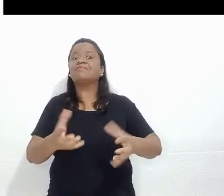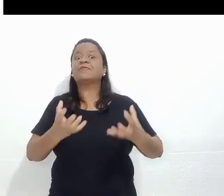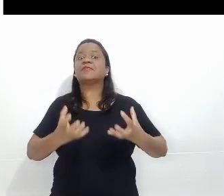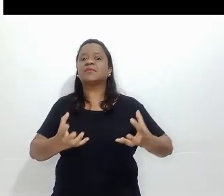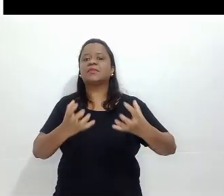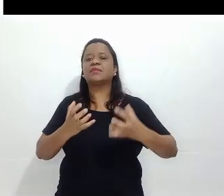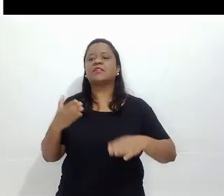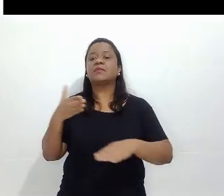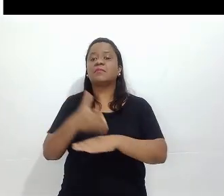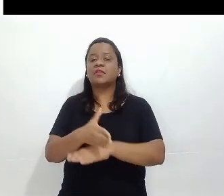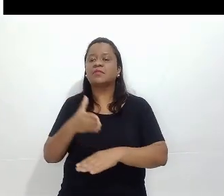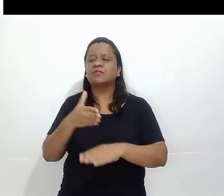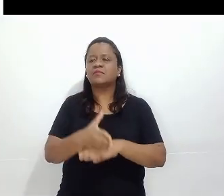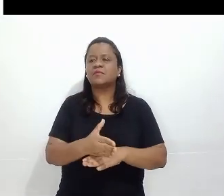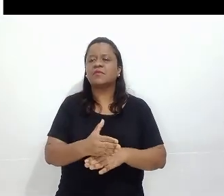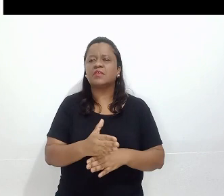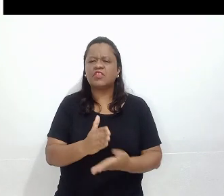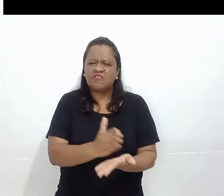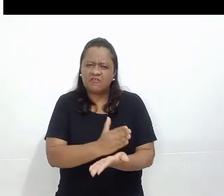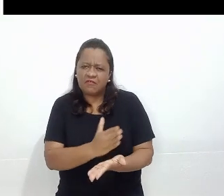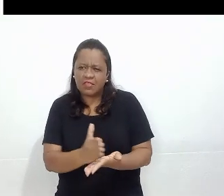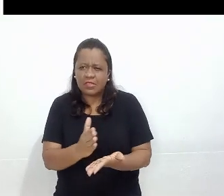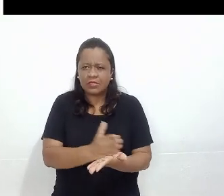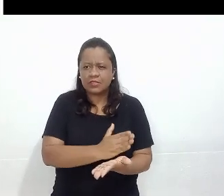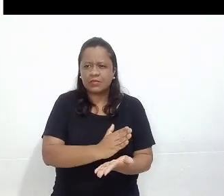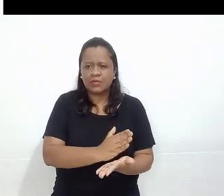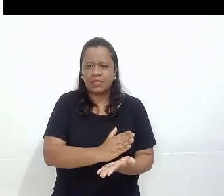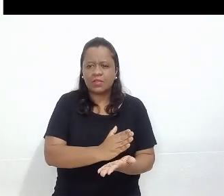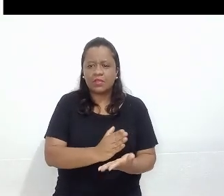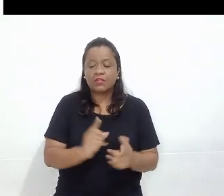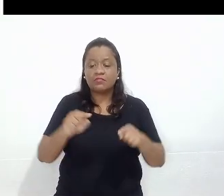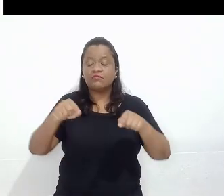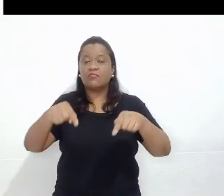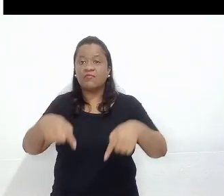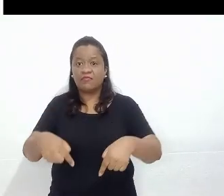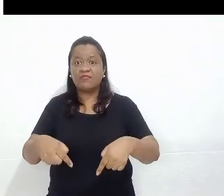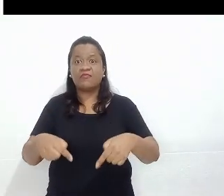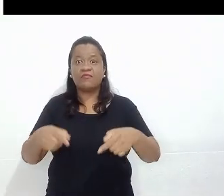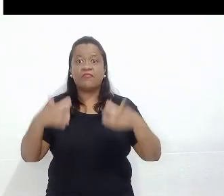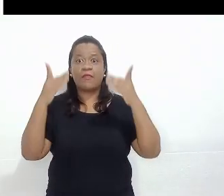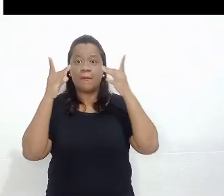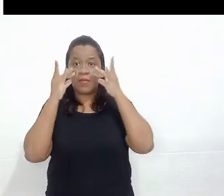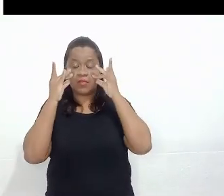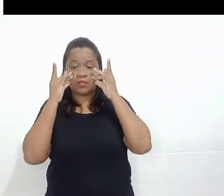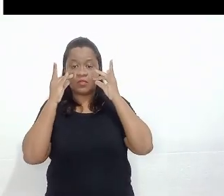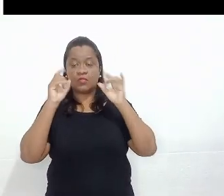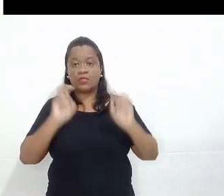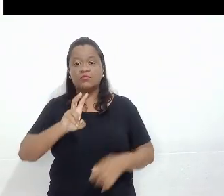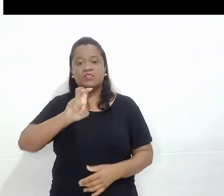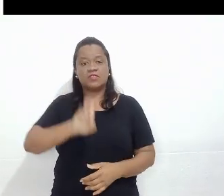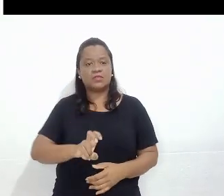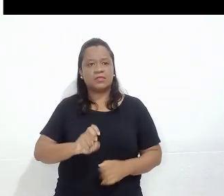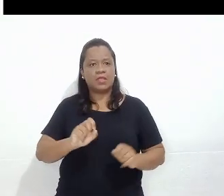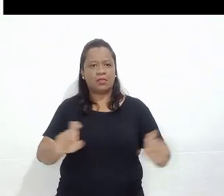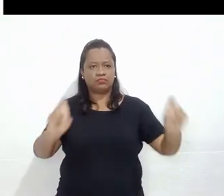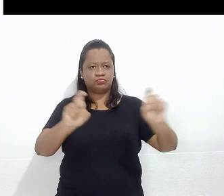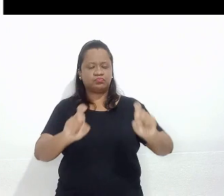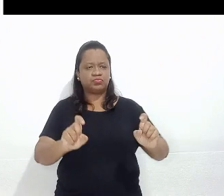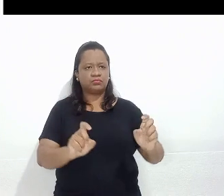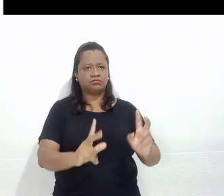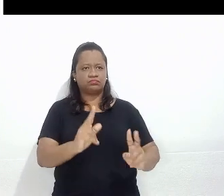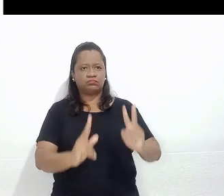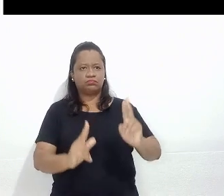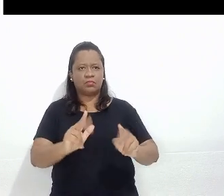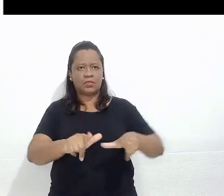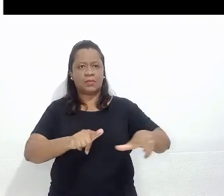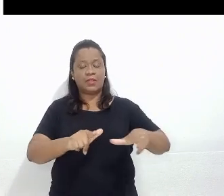vai aparecer na ilha de edição para ver como é que isso está saindo. E quando o colorista sentar para trabalhar, ele vai querer estar do lado. Ele vai